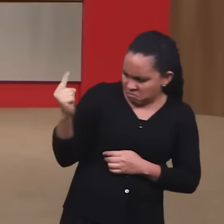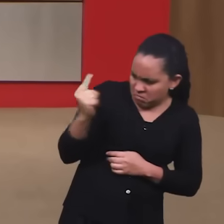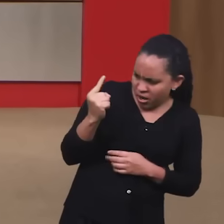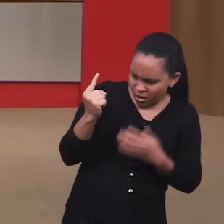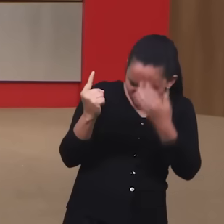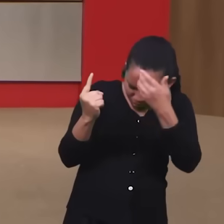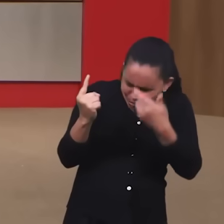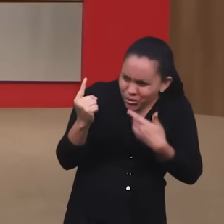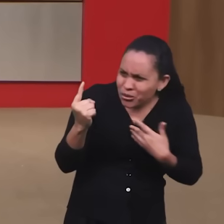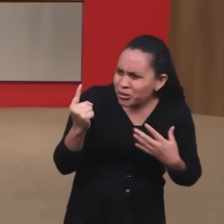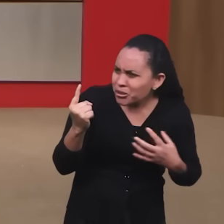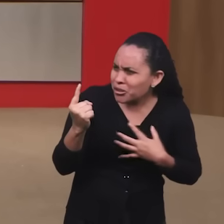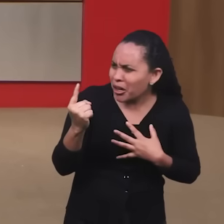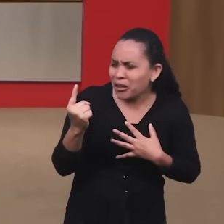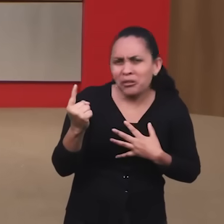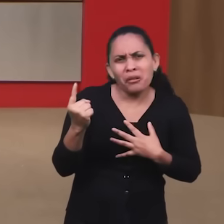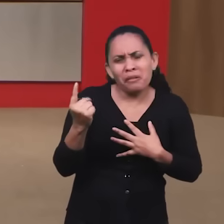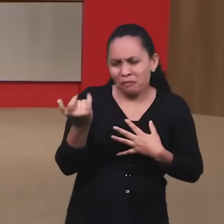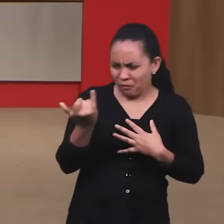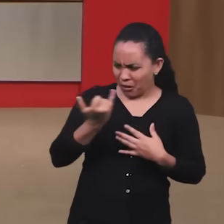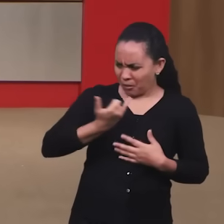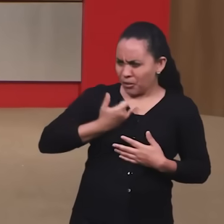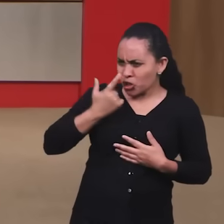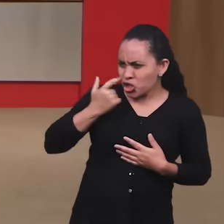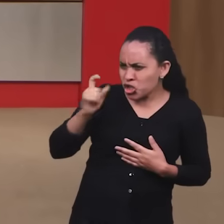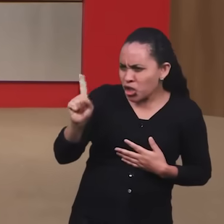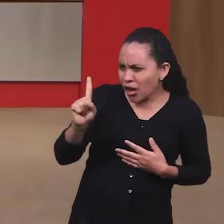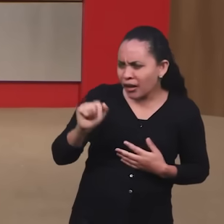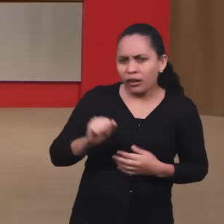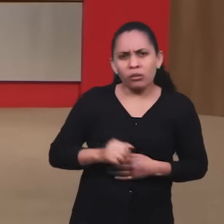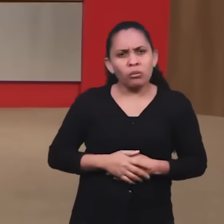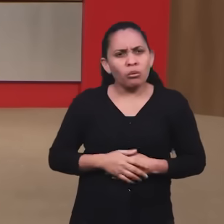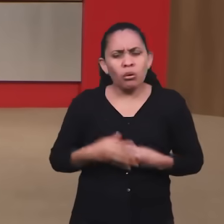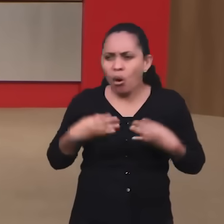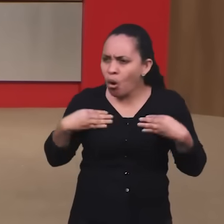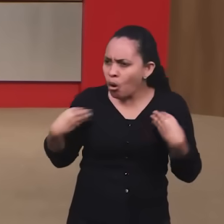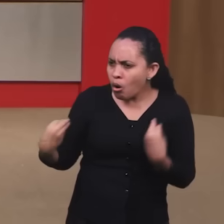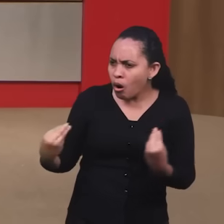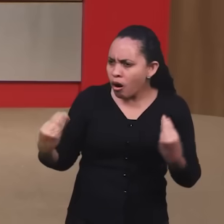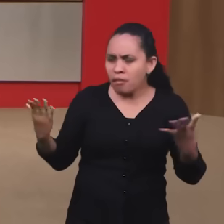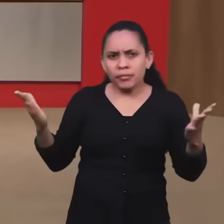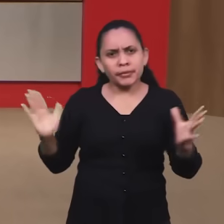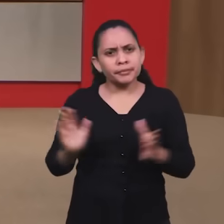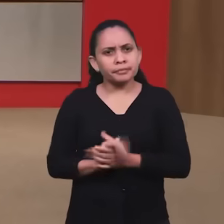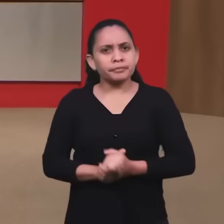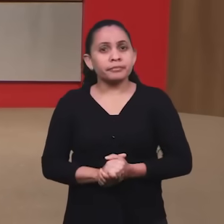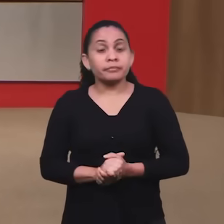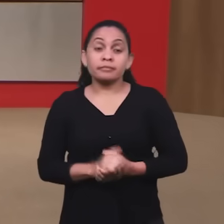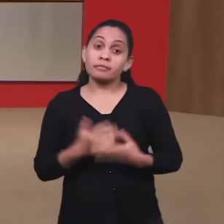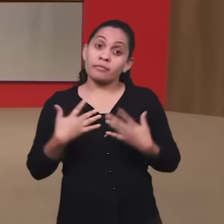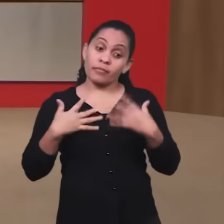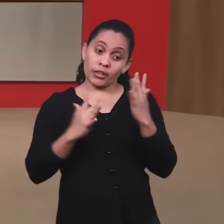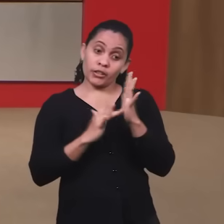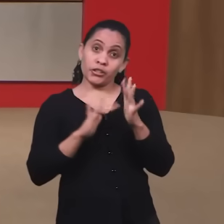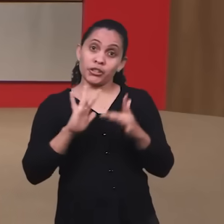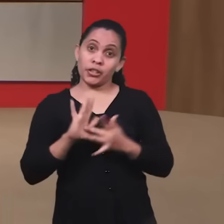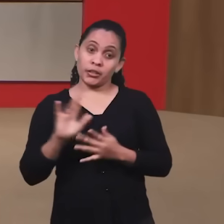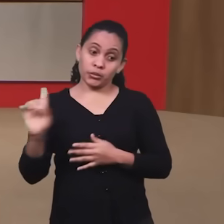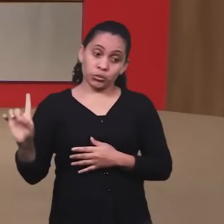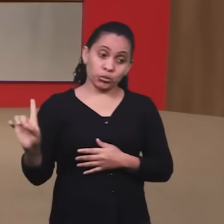mim nessa situação e diz, não chores? Mas não foi só. O Senhor Jesus, num ato